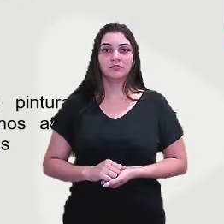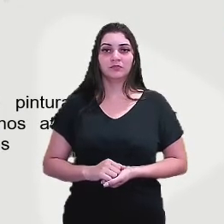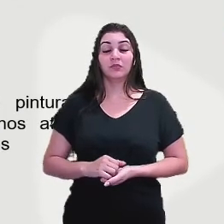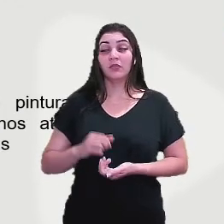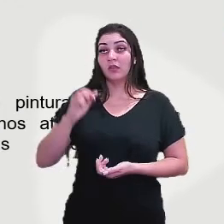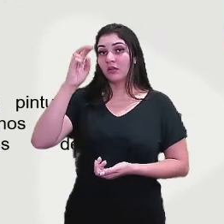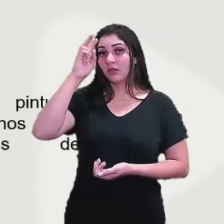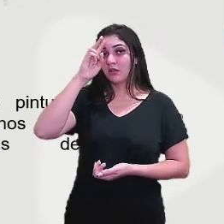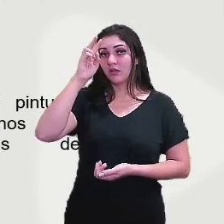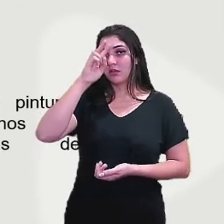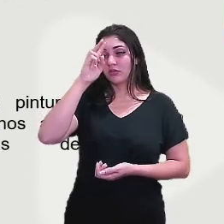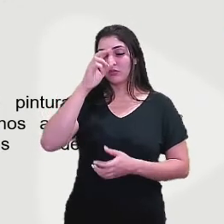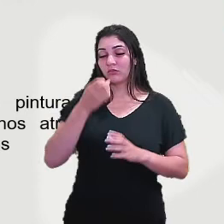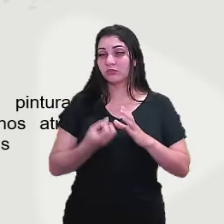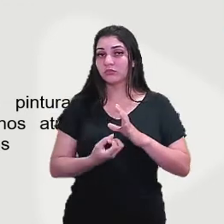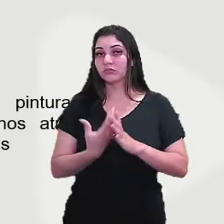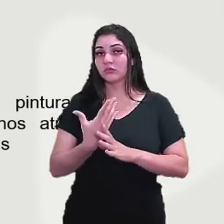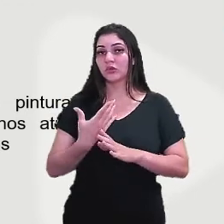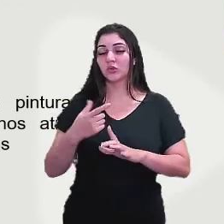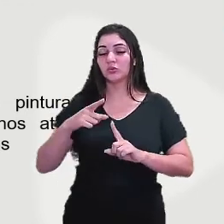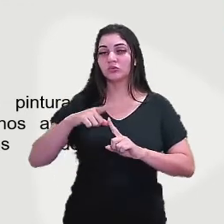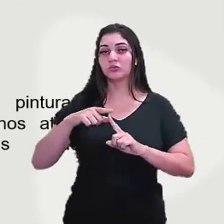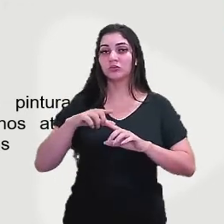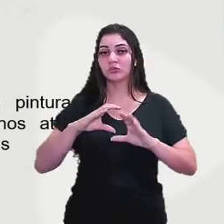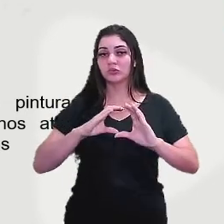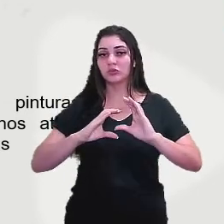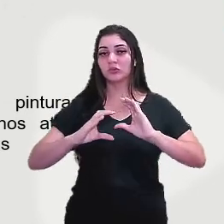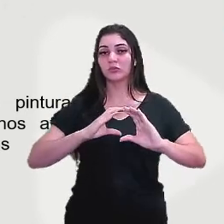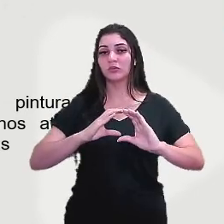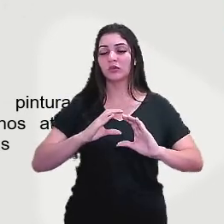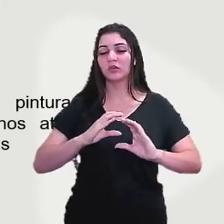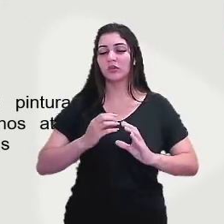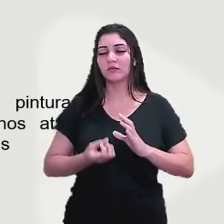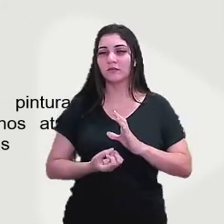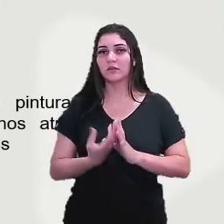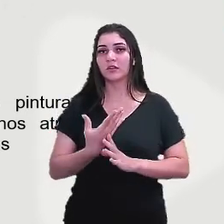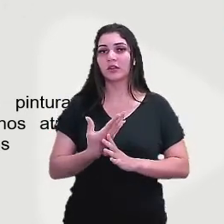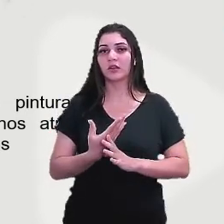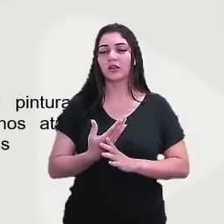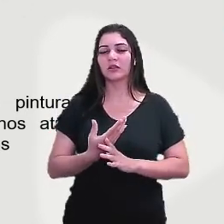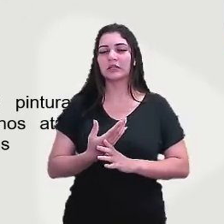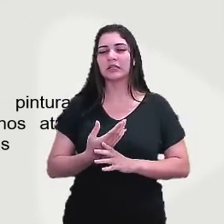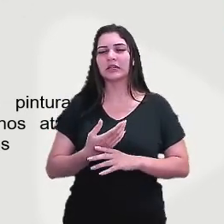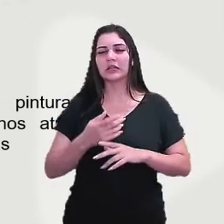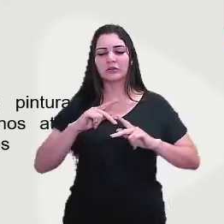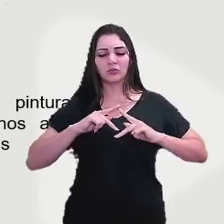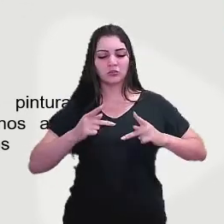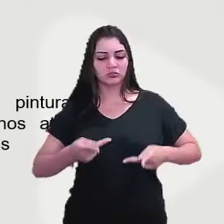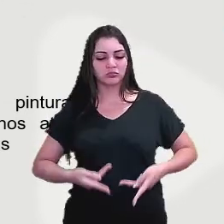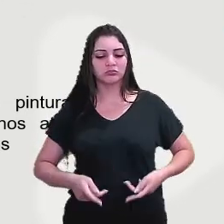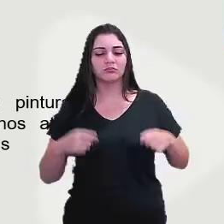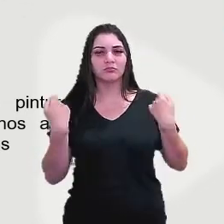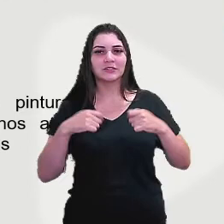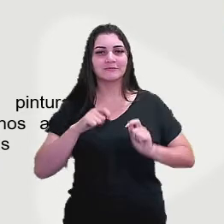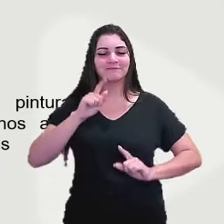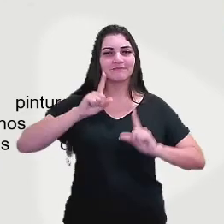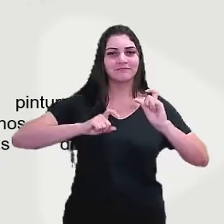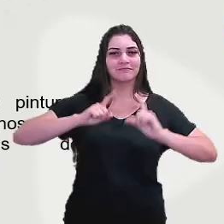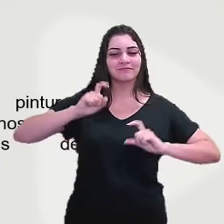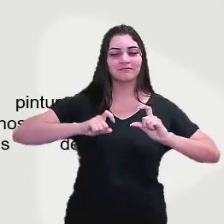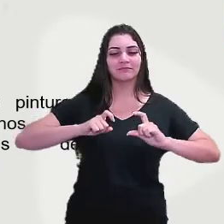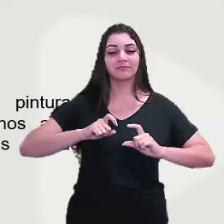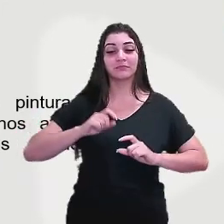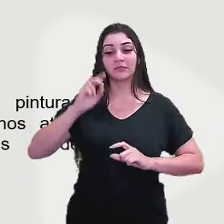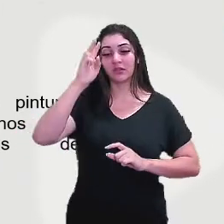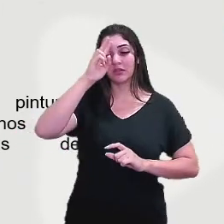A história e a origem dos meios de comunicação surge da necessidade humana de se expressar. Na pré-história, a arte rupestre,